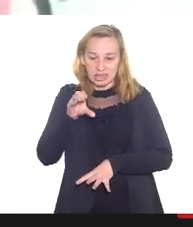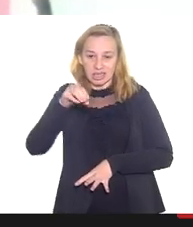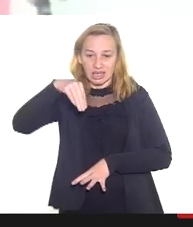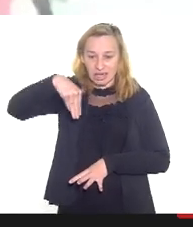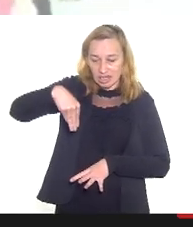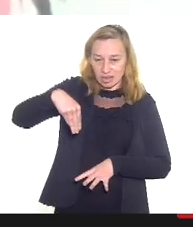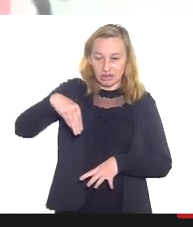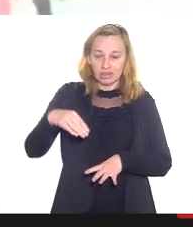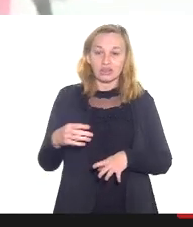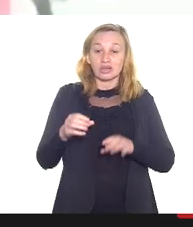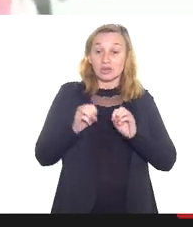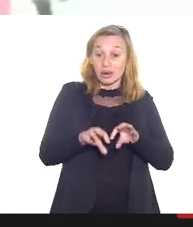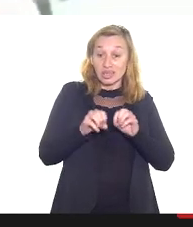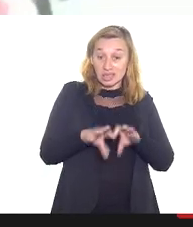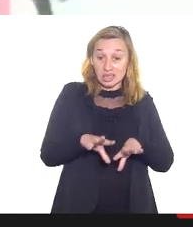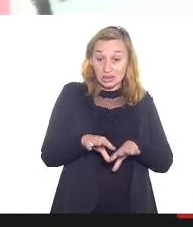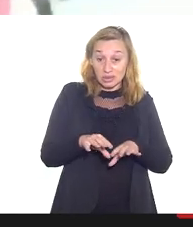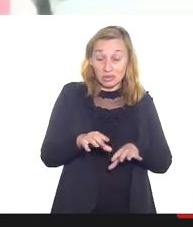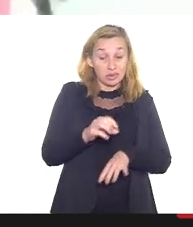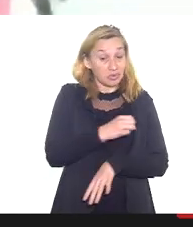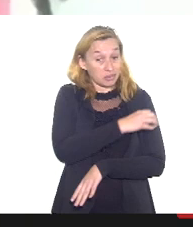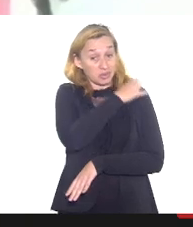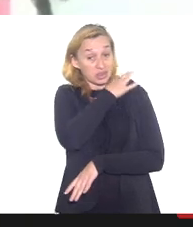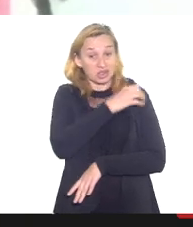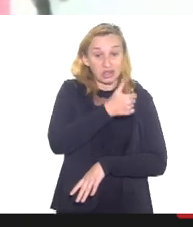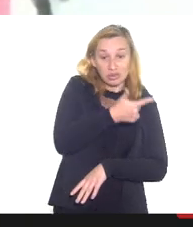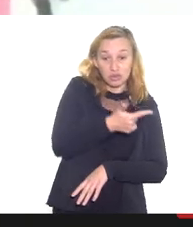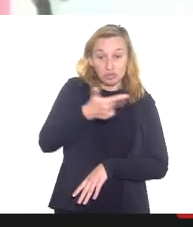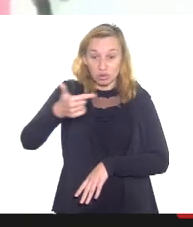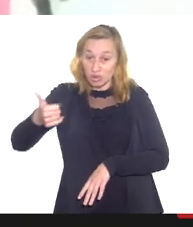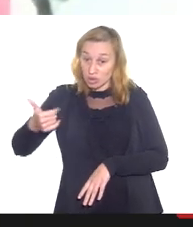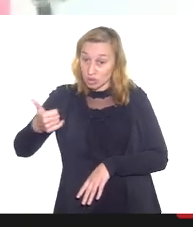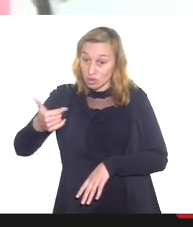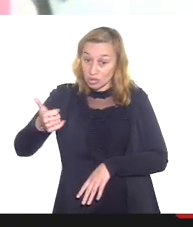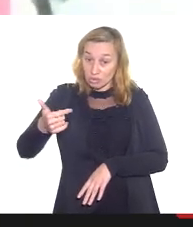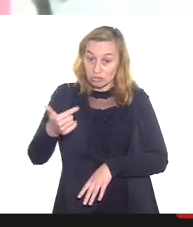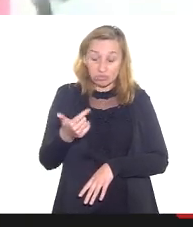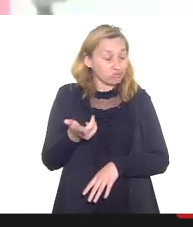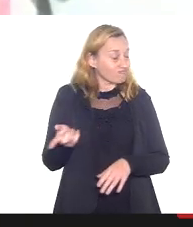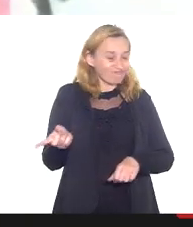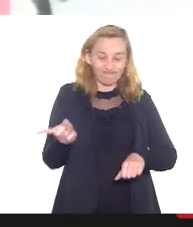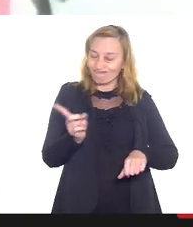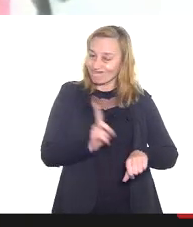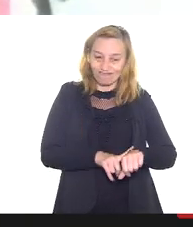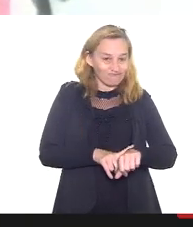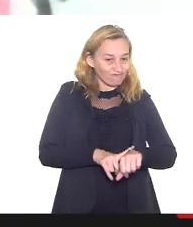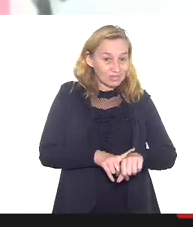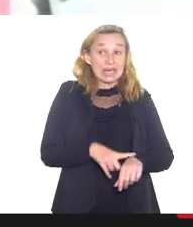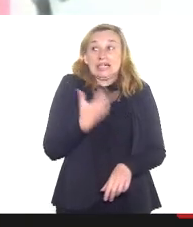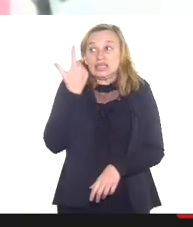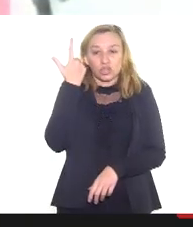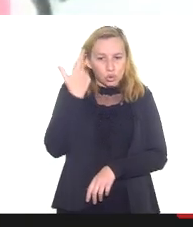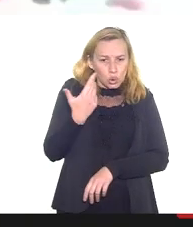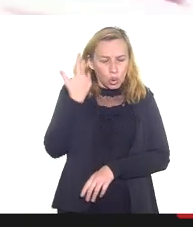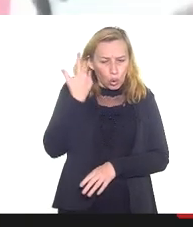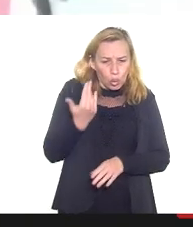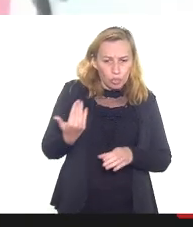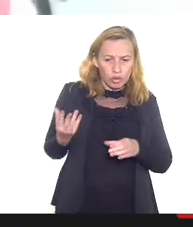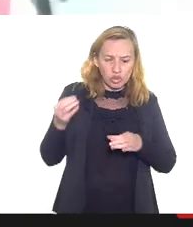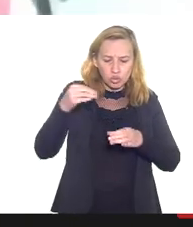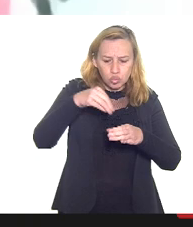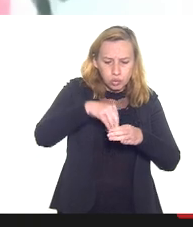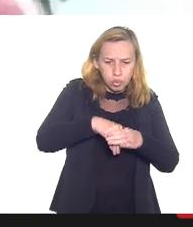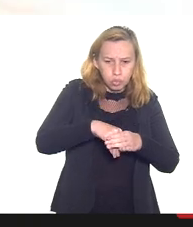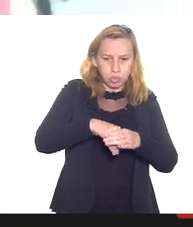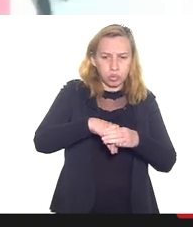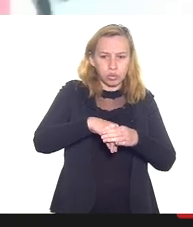de 2012, né? Essas DCNs não tiveram tempo, e é normal, de serem